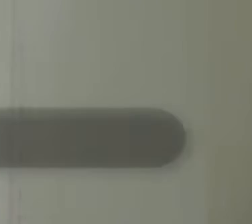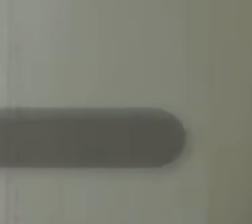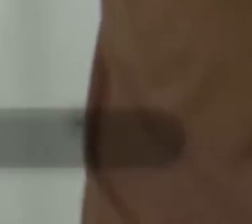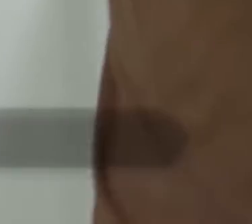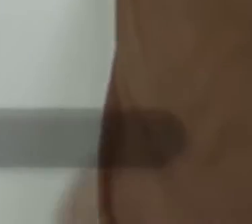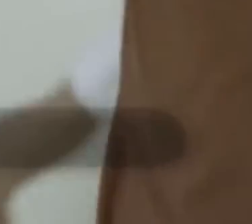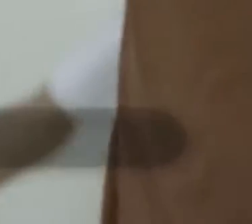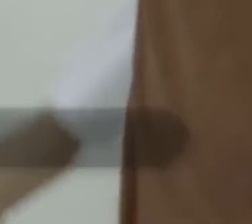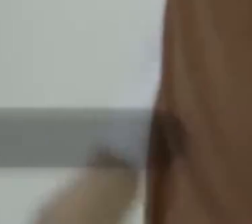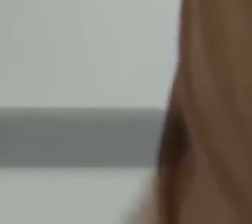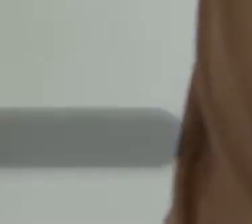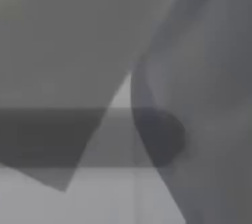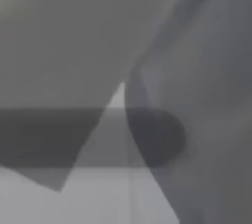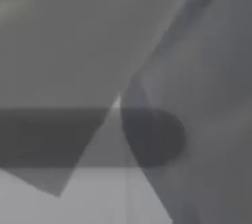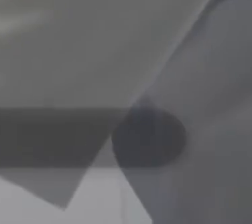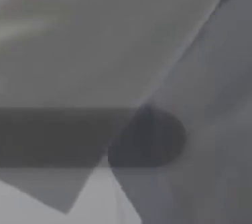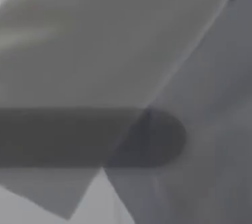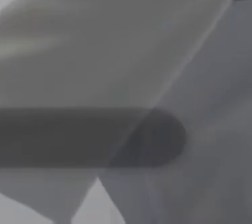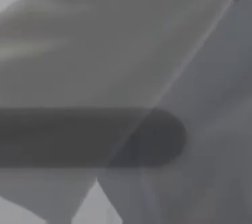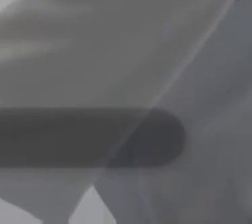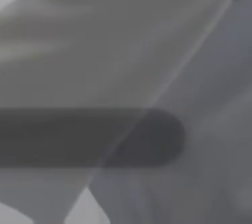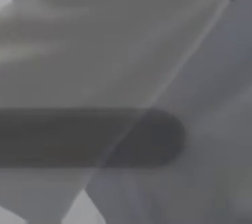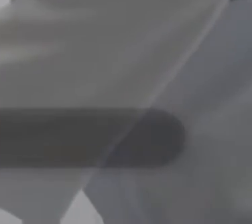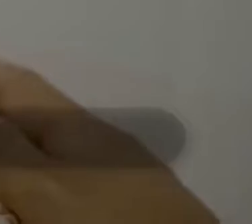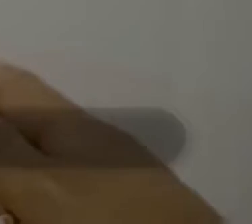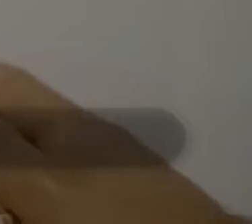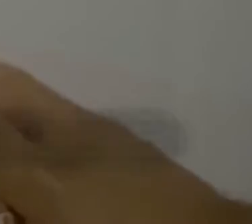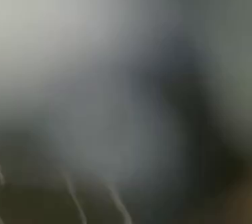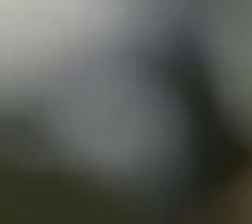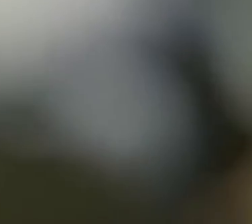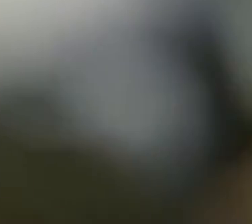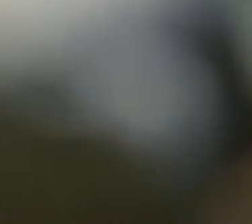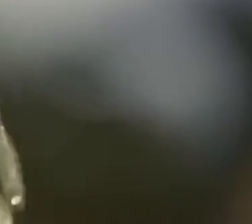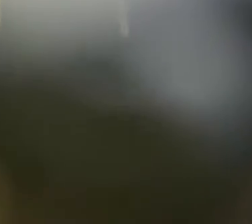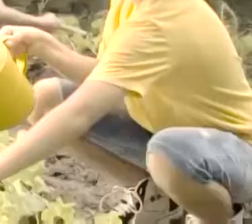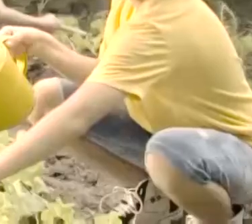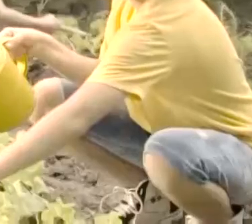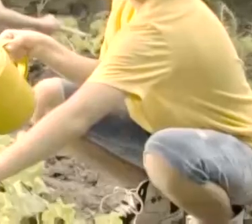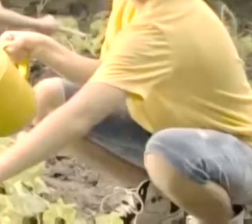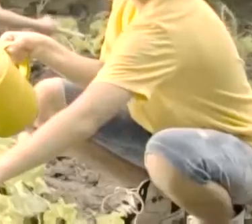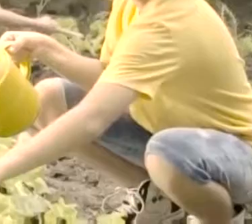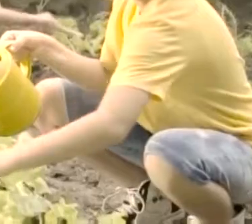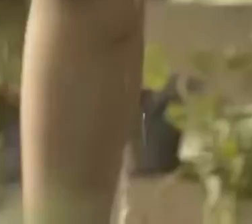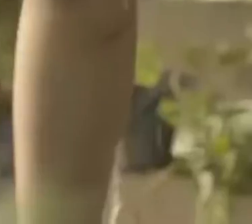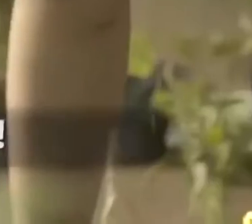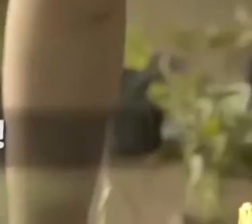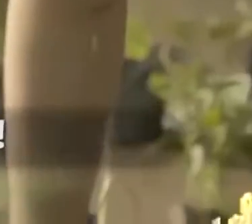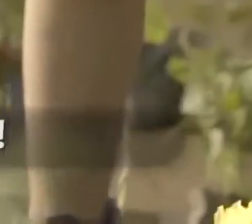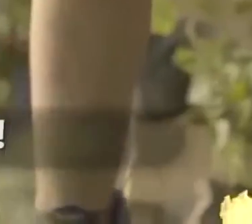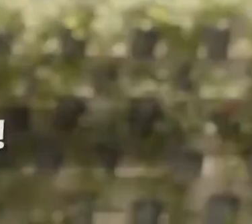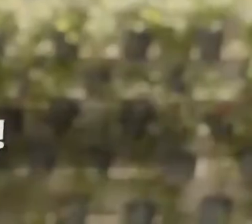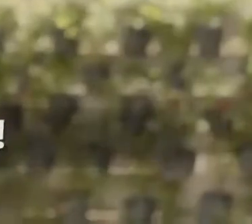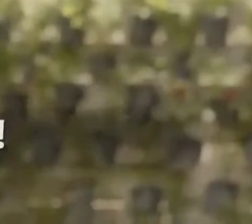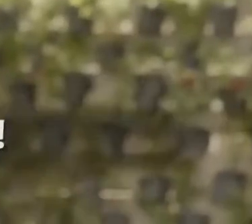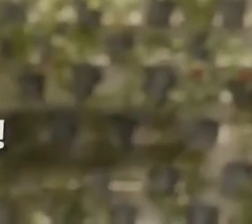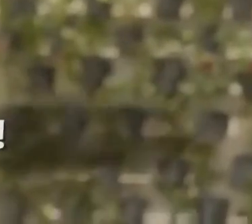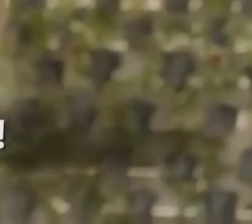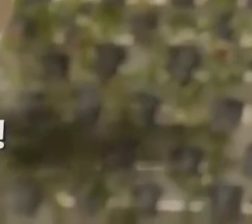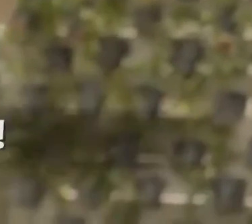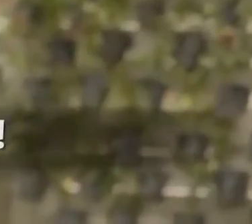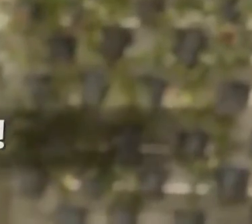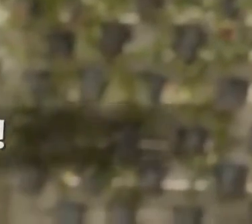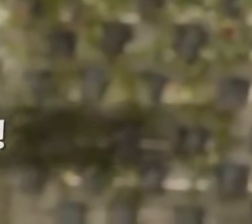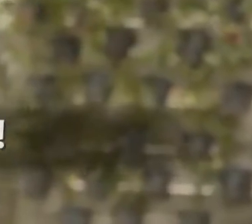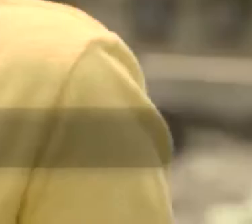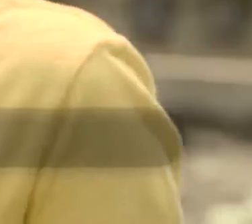nas crianças junto com os idosos somos os grandes vídeos por isso a água tem que ser